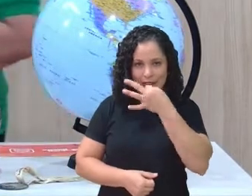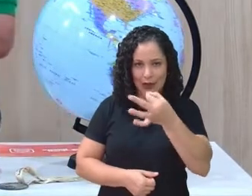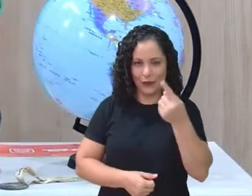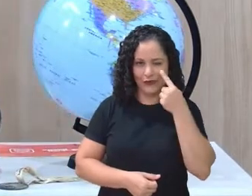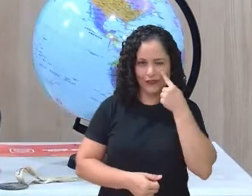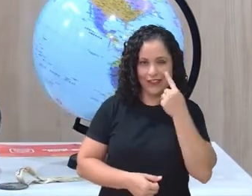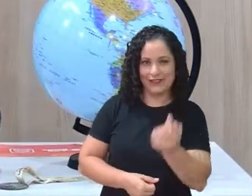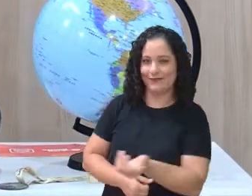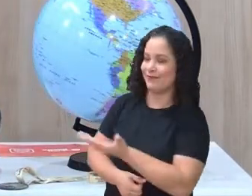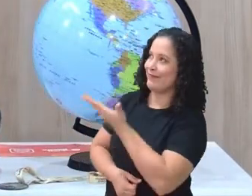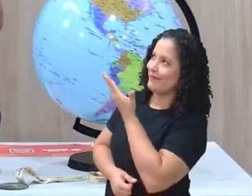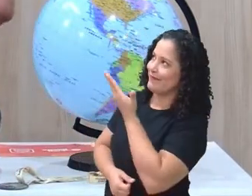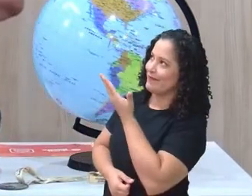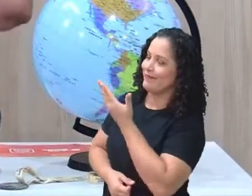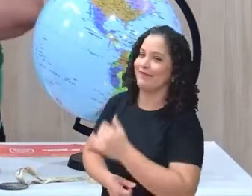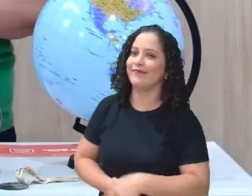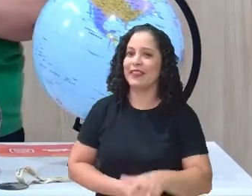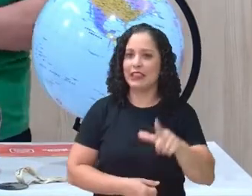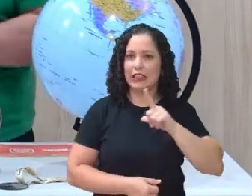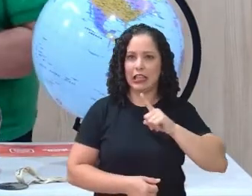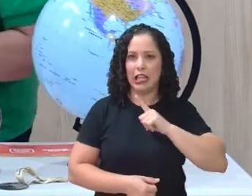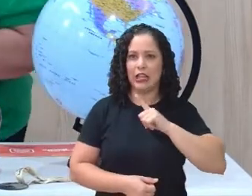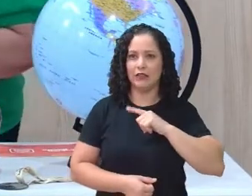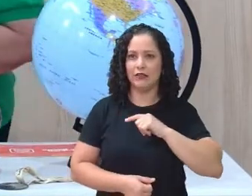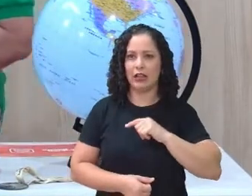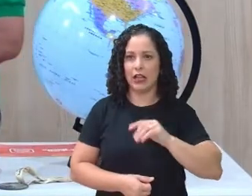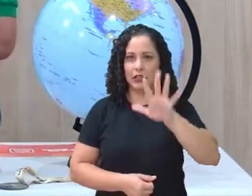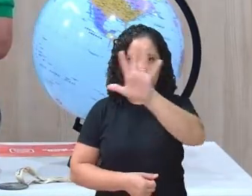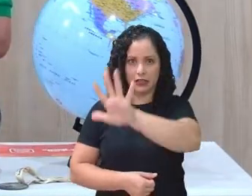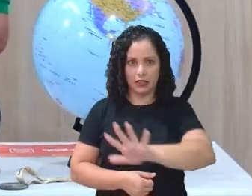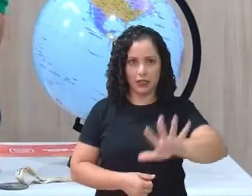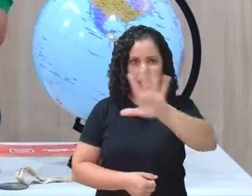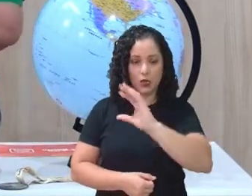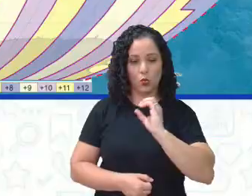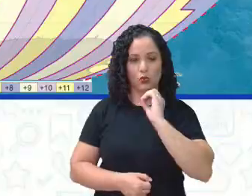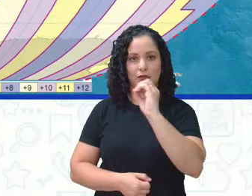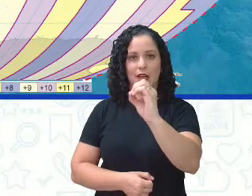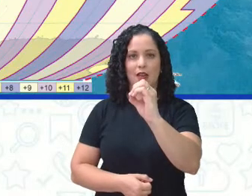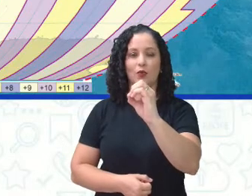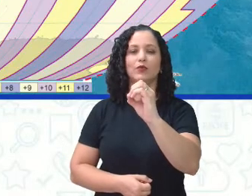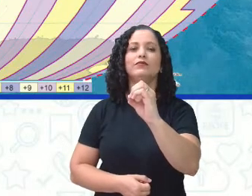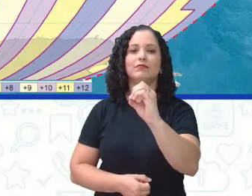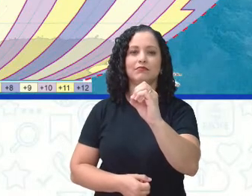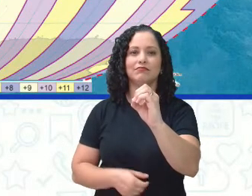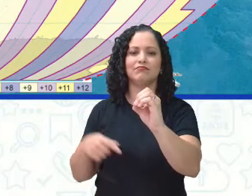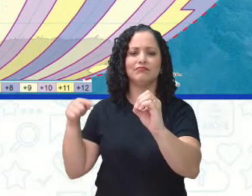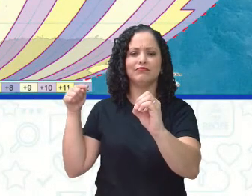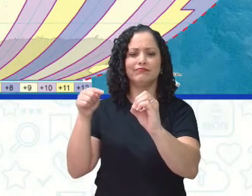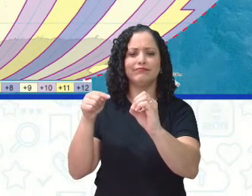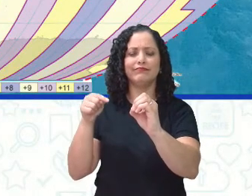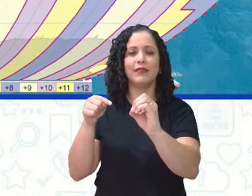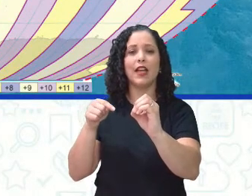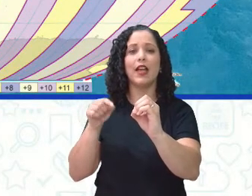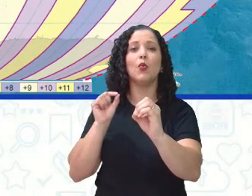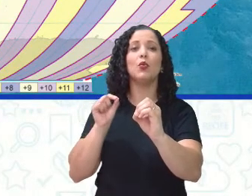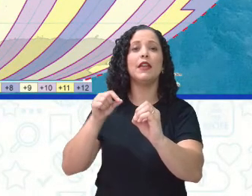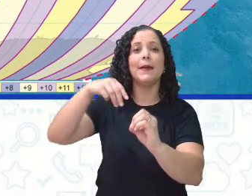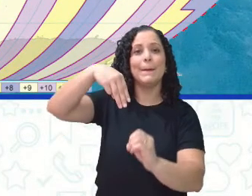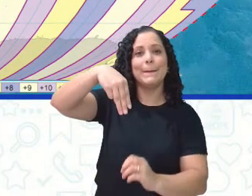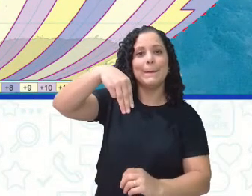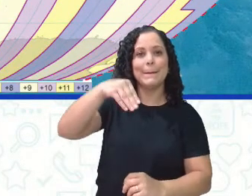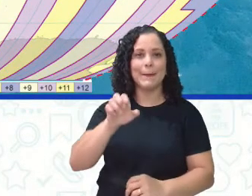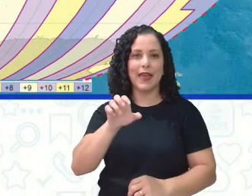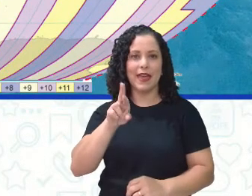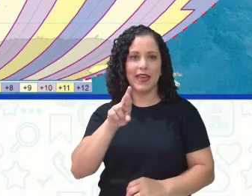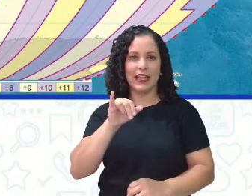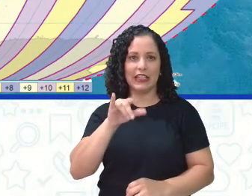central existe o ponto zero. Né? Então, o ponto zero aqui é a questão aí de meridiano. E aí, nós temos